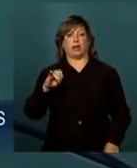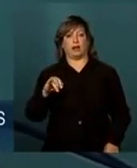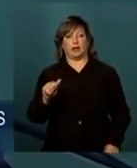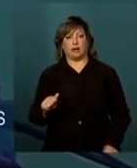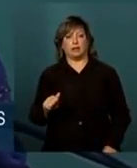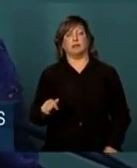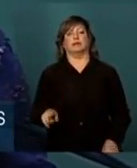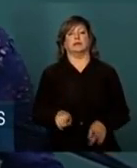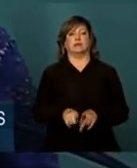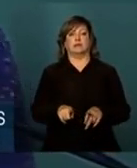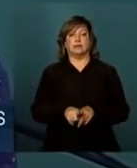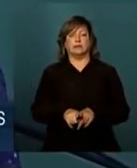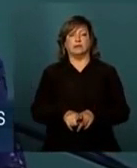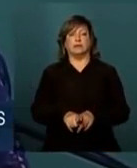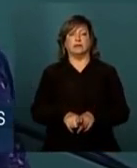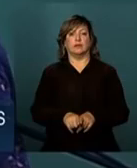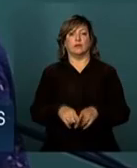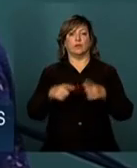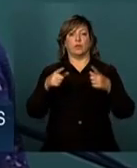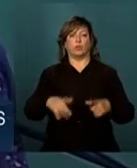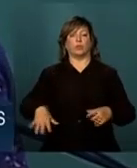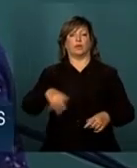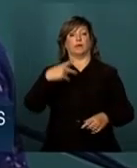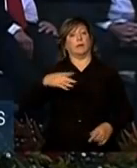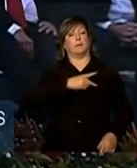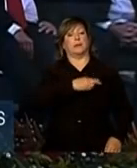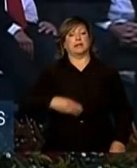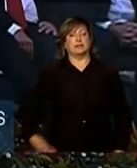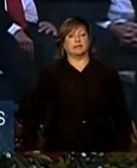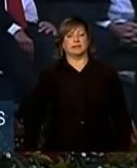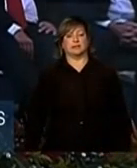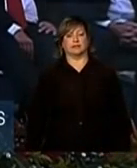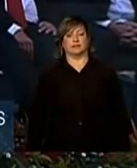Vertente Litorânea, lá na terra do ministro.